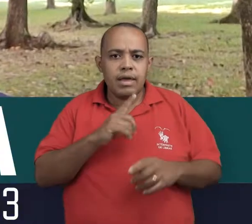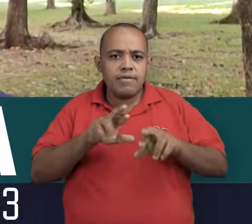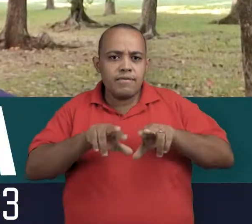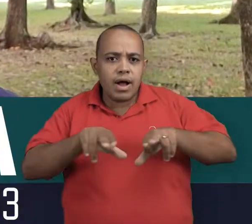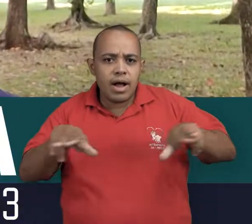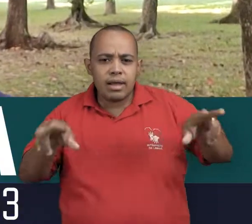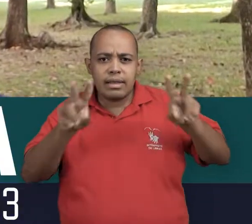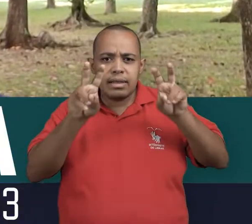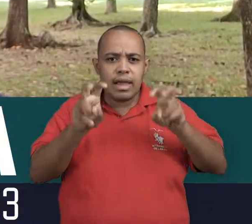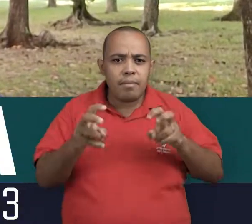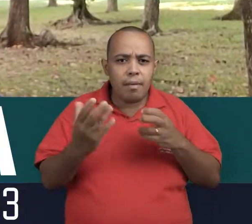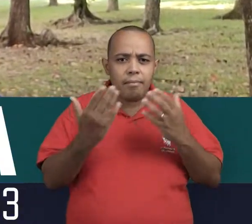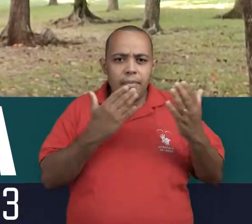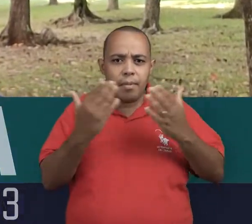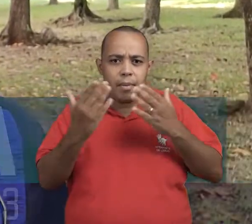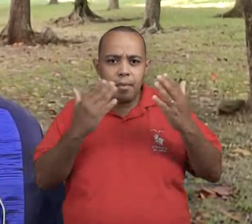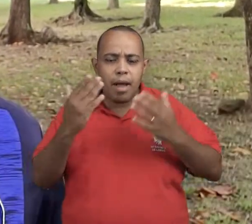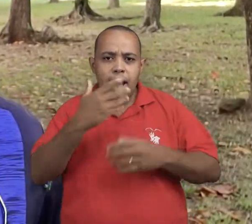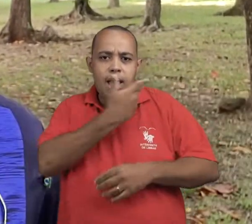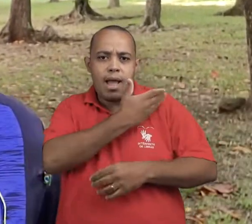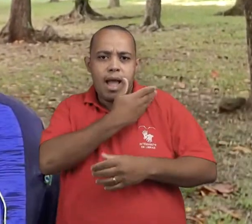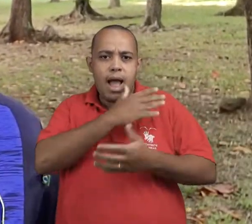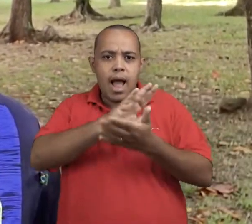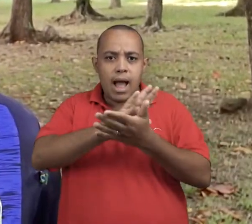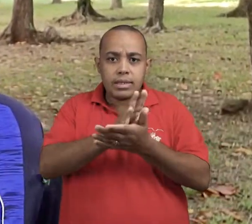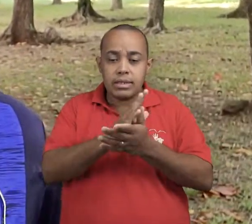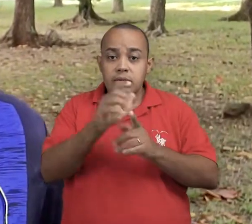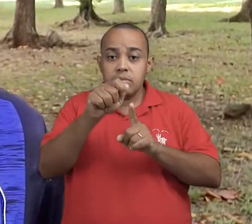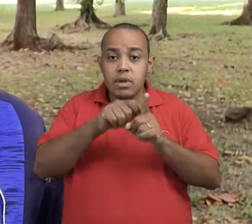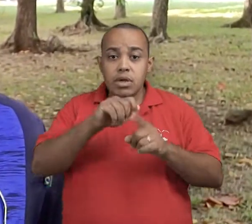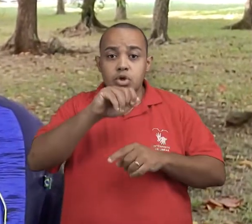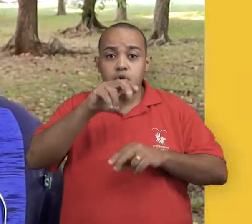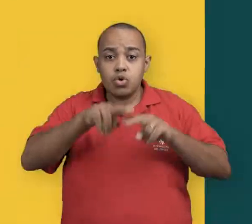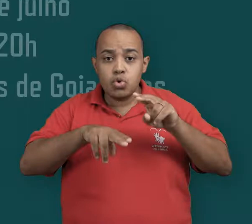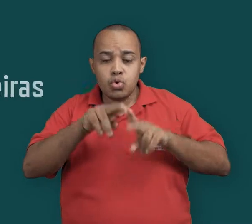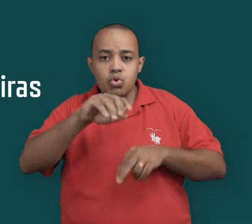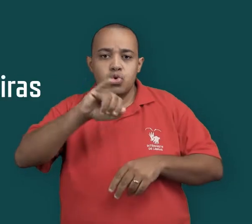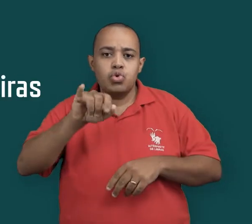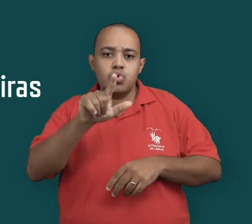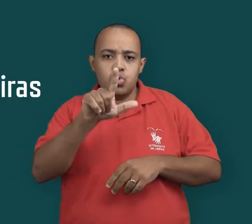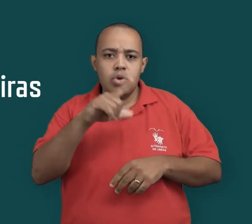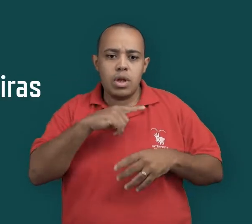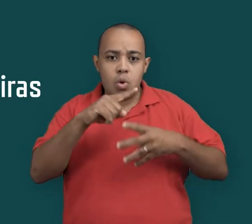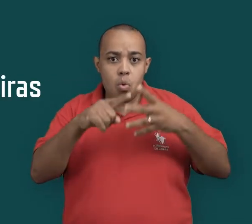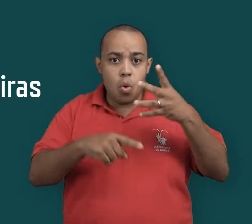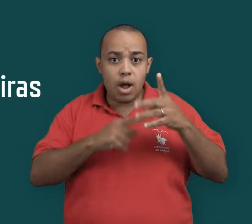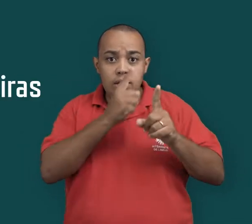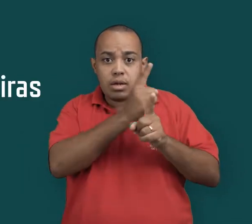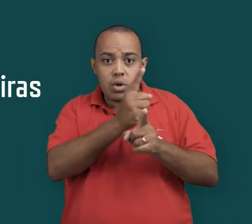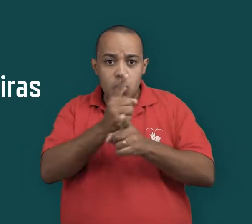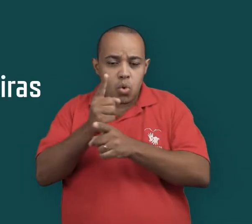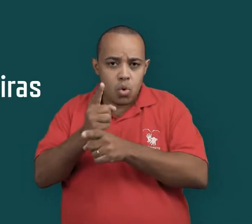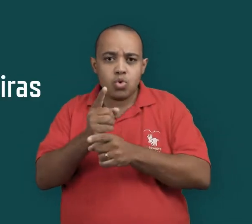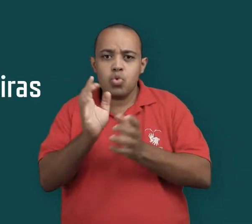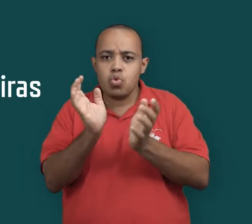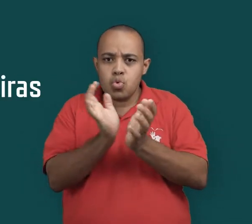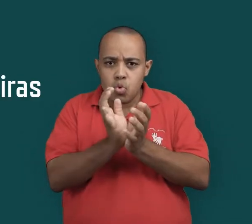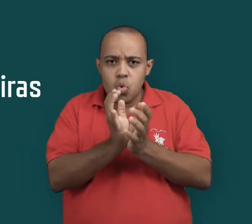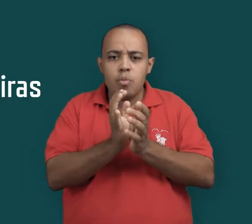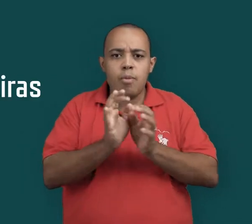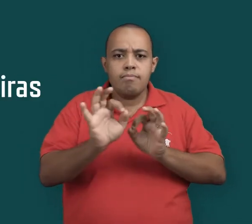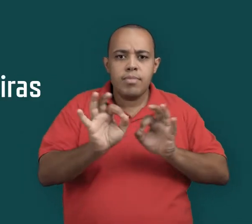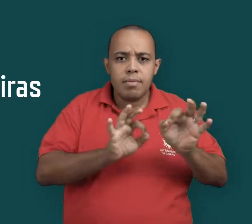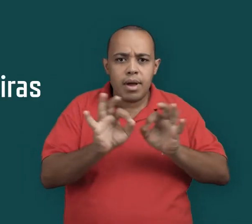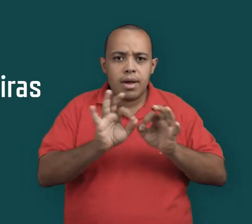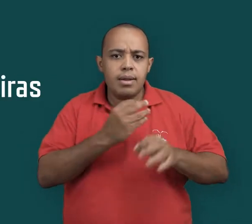Uma série de conversações sobre racismo cotidiano vão acontecer durante os meses de junho e julho. Os quatro encontros são promovidos pelo coletivo Ocupação